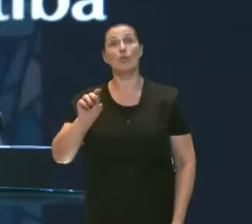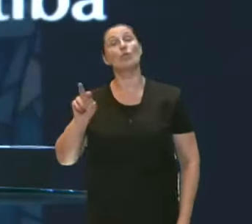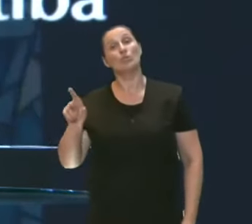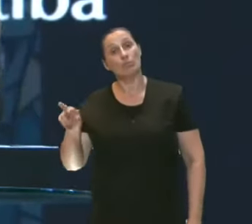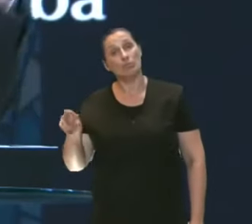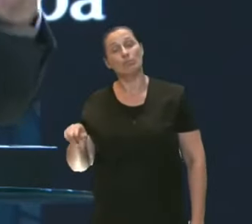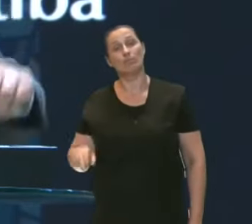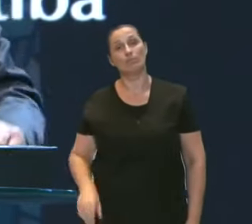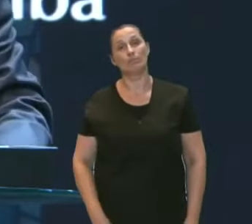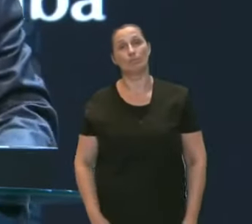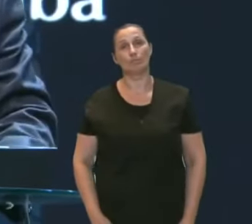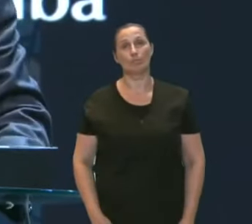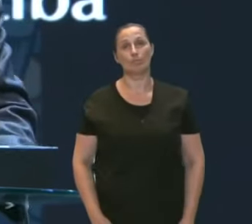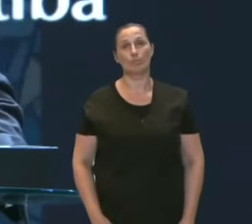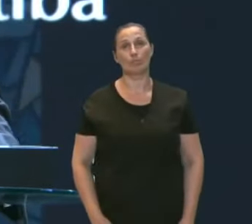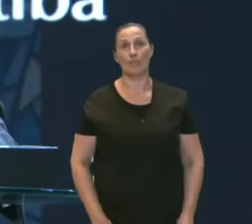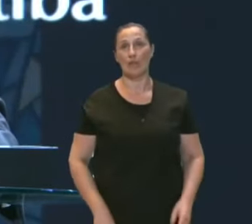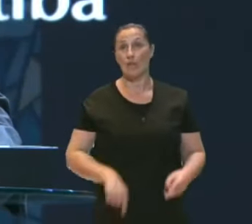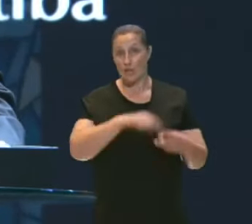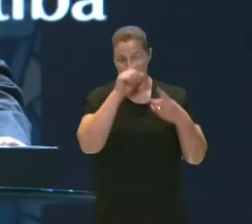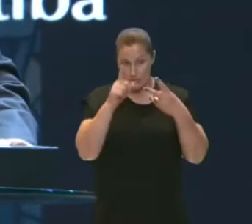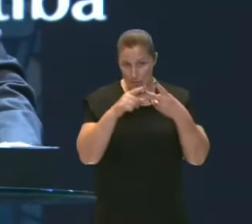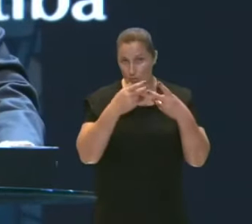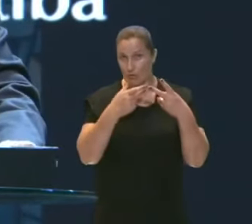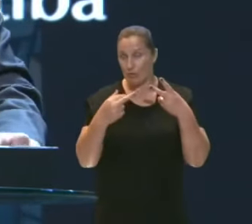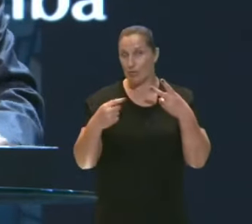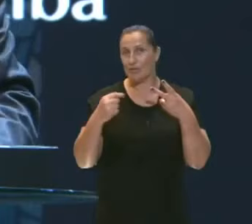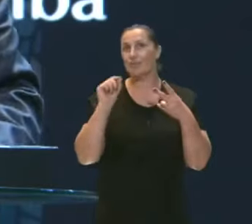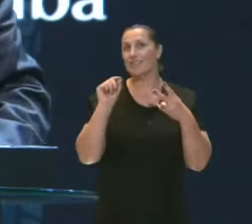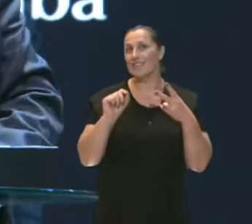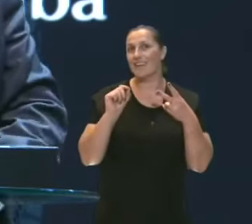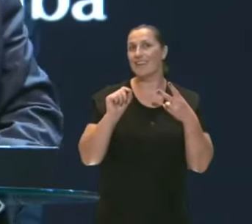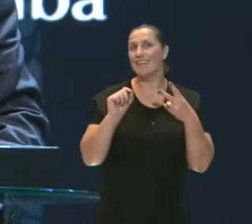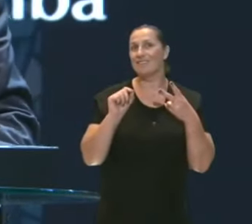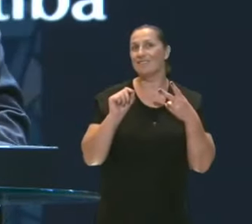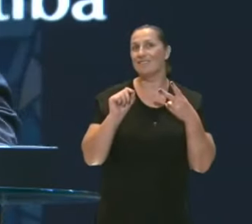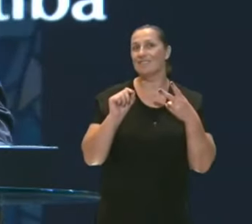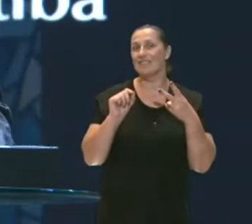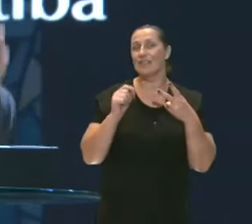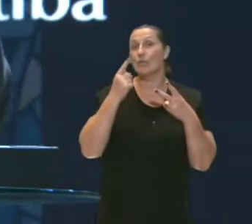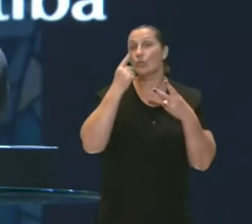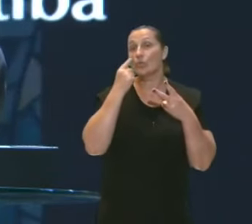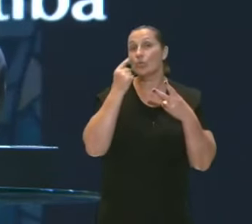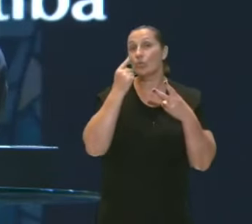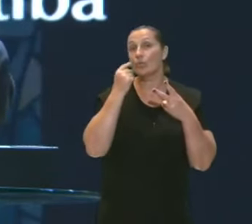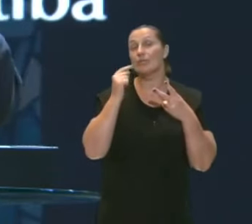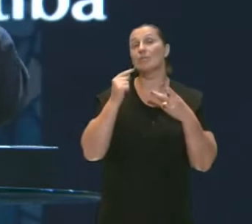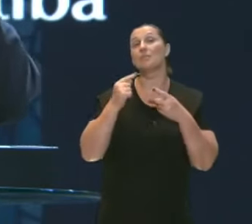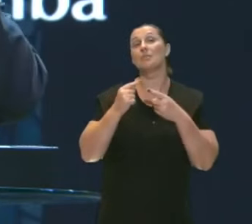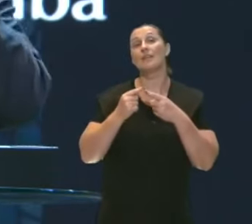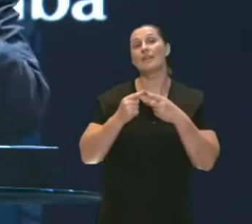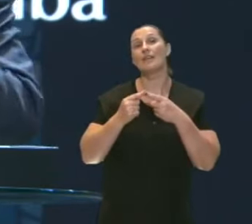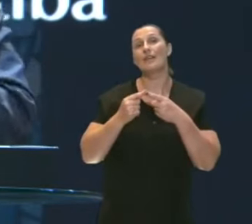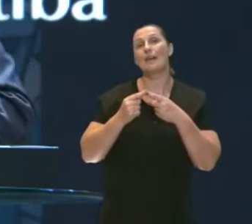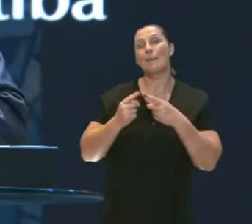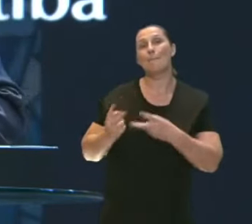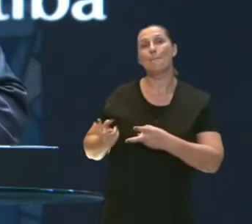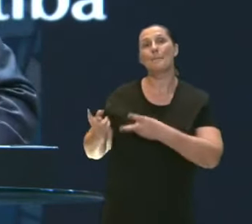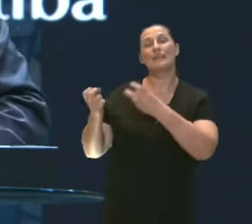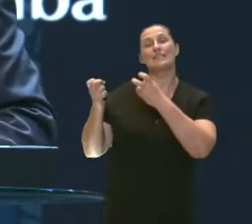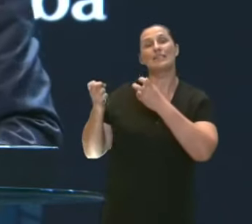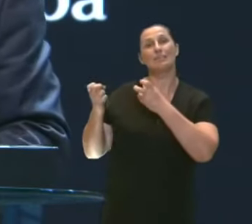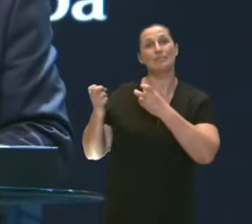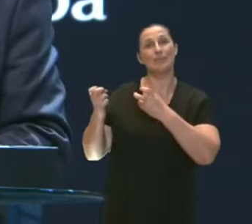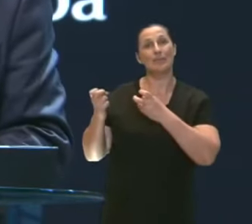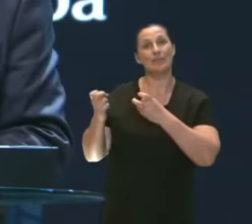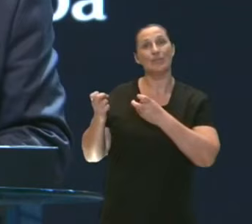Choro, talvez na segunda razão, porque ele percebeu que os irmãos subestimavam seu amor